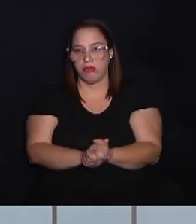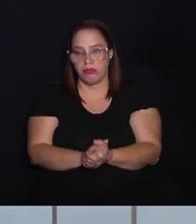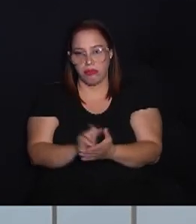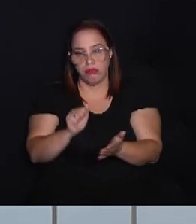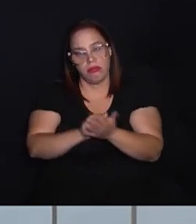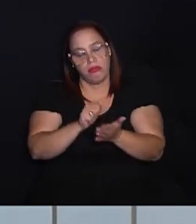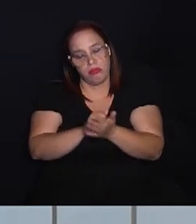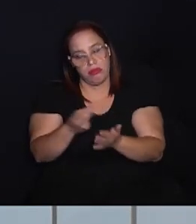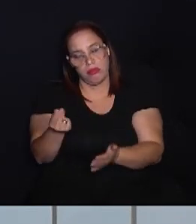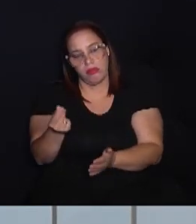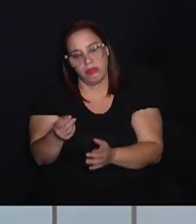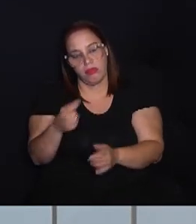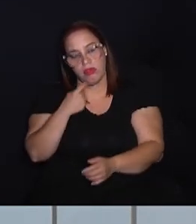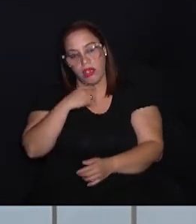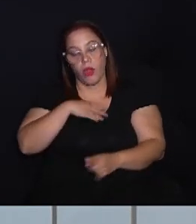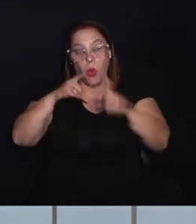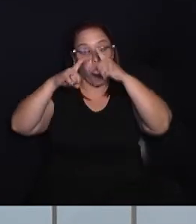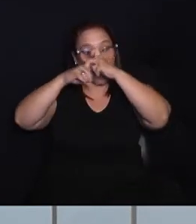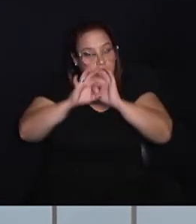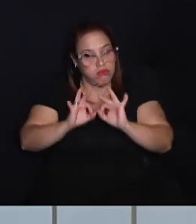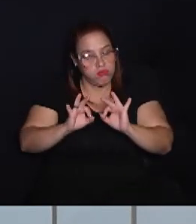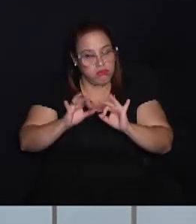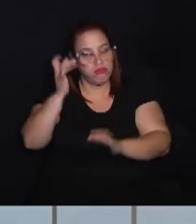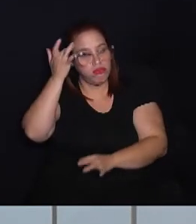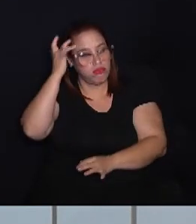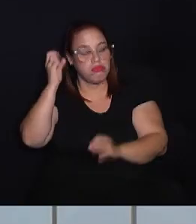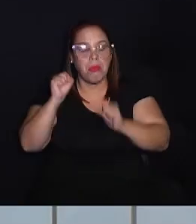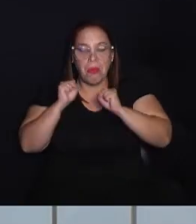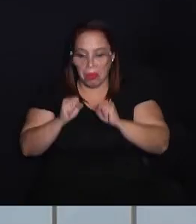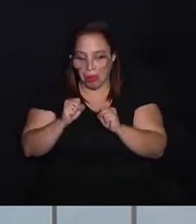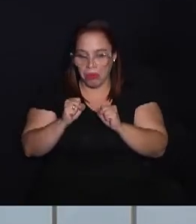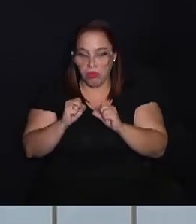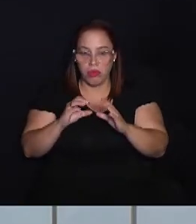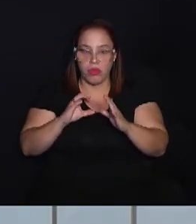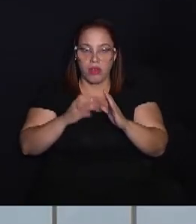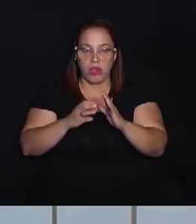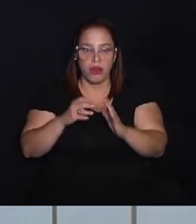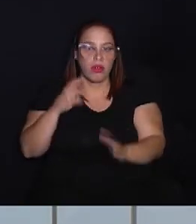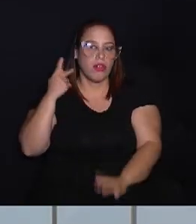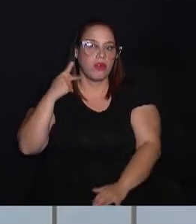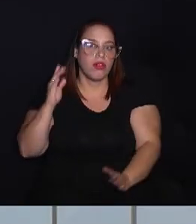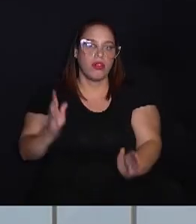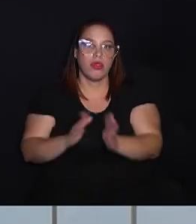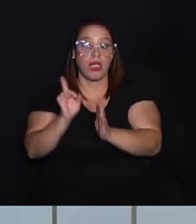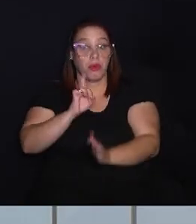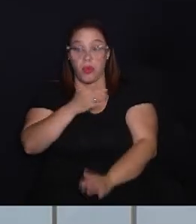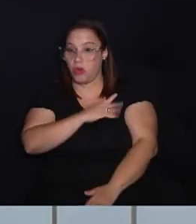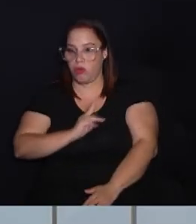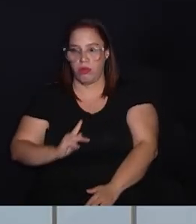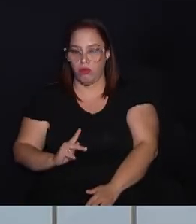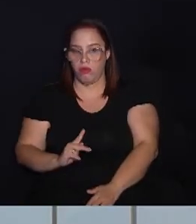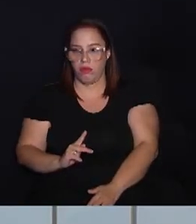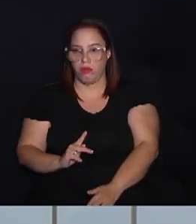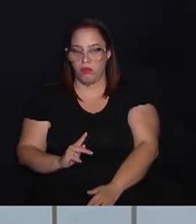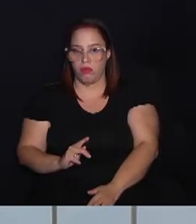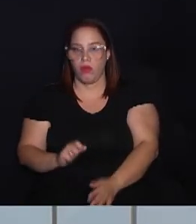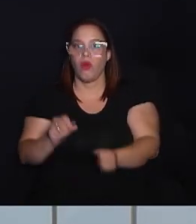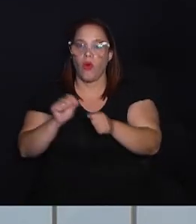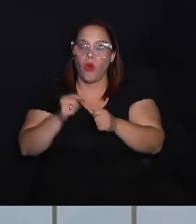35% do atendimento do SUS, principalmente nos hospitais, no pronto atendimento, são de pessoas que não são de Campinas.